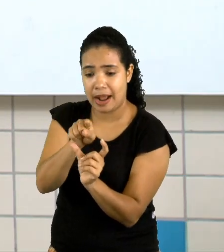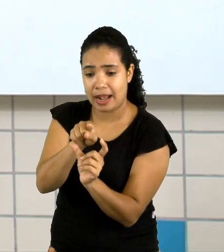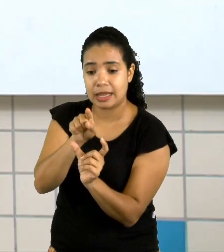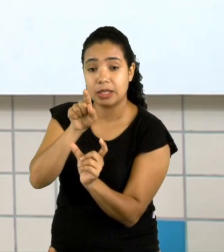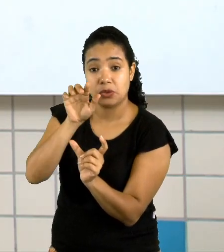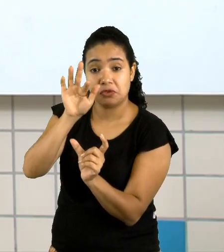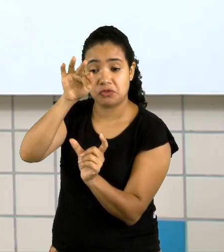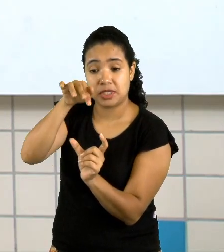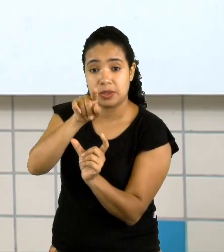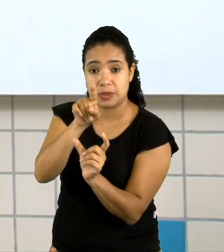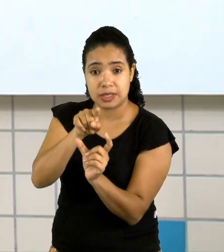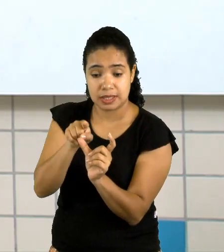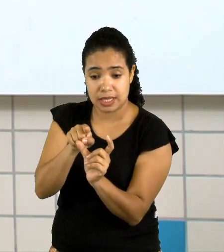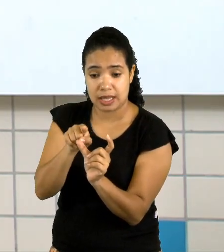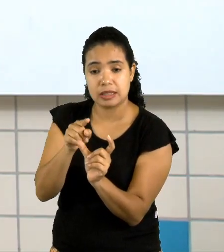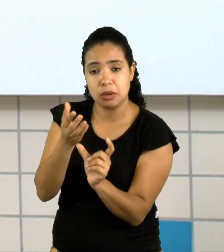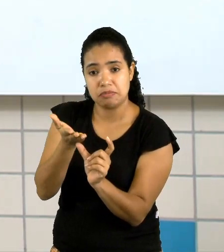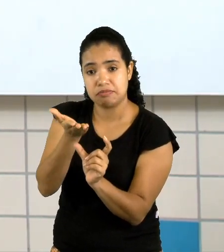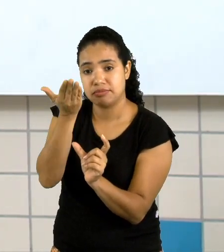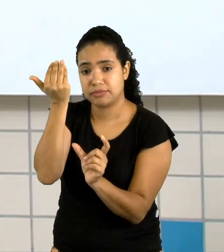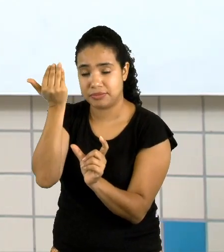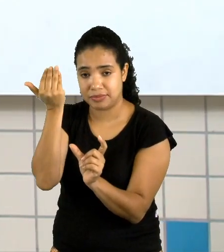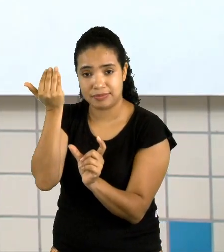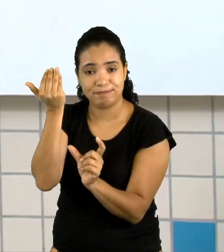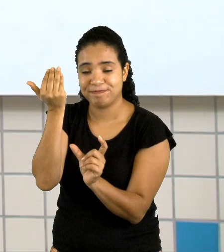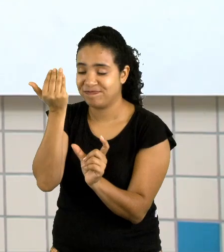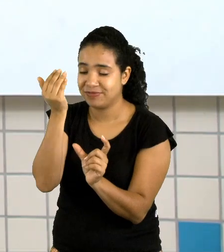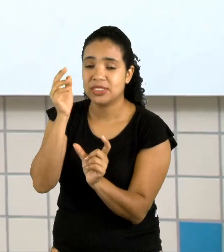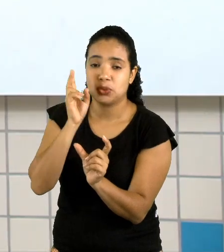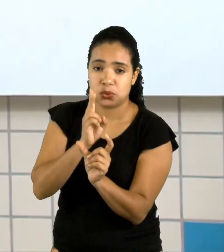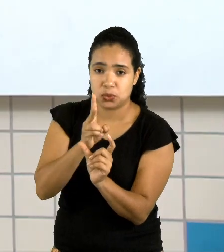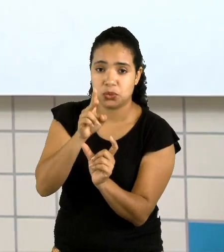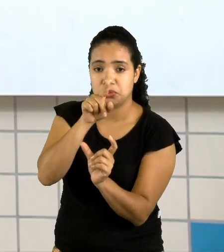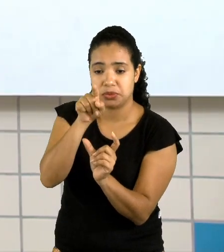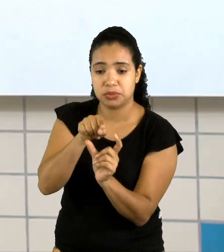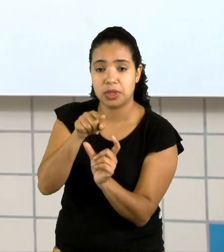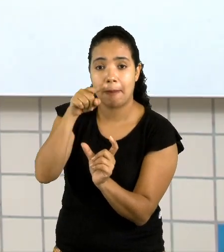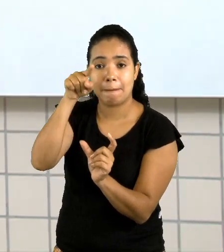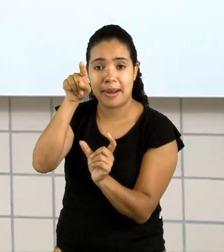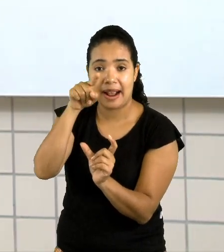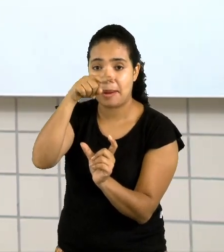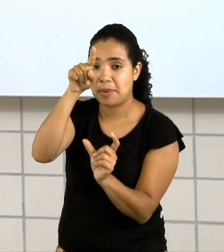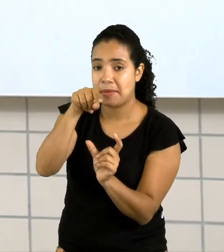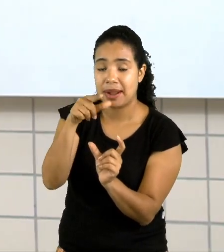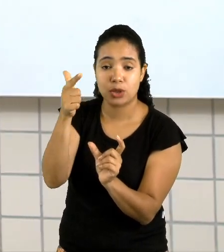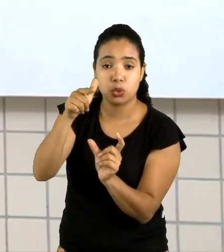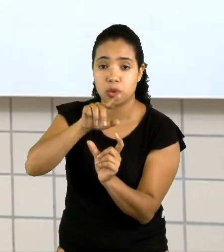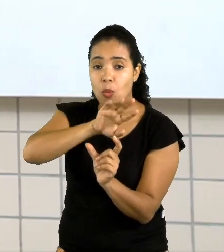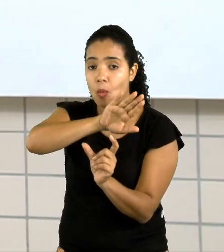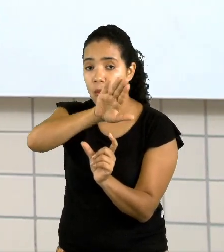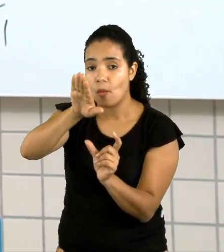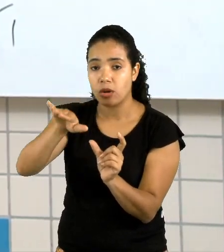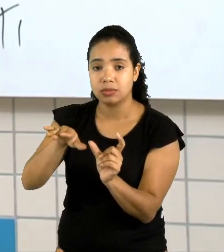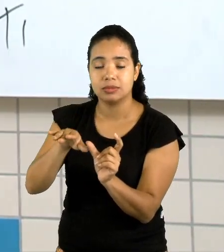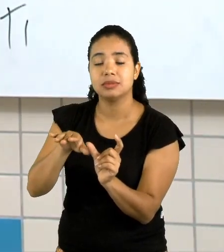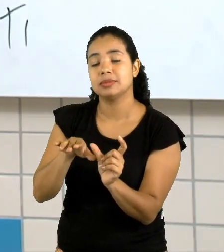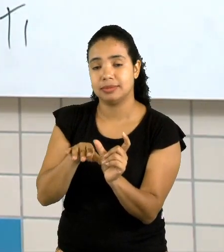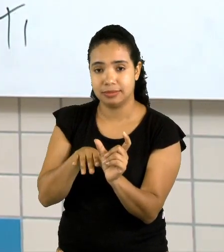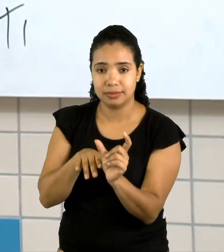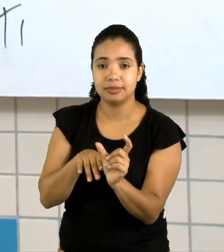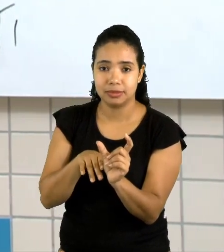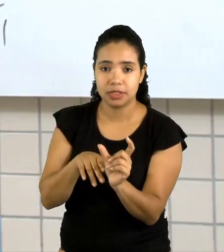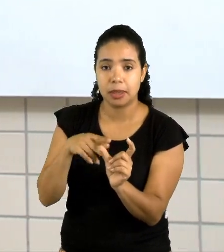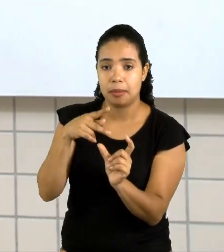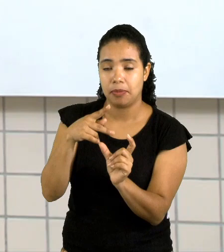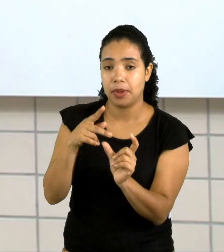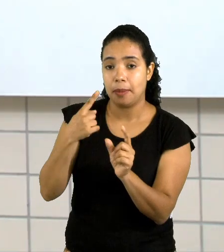com I ou U, não são acentuados, porque ele já tem um som forte. São